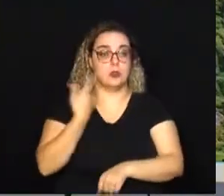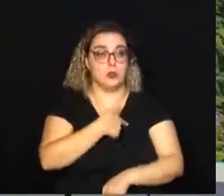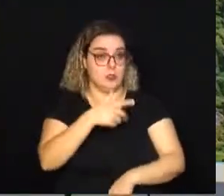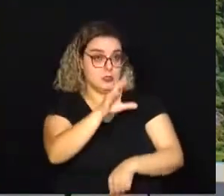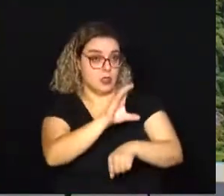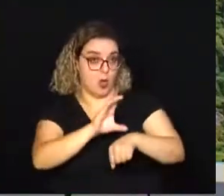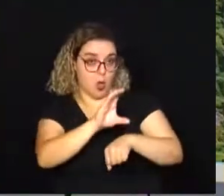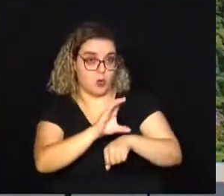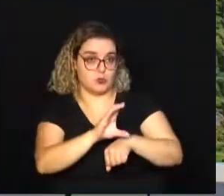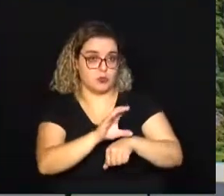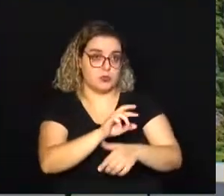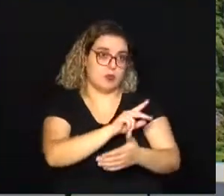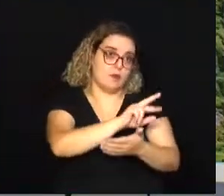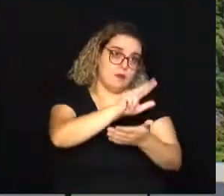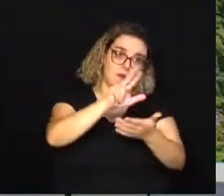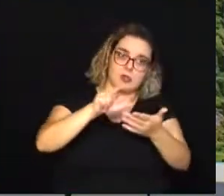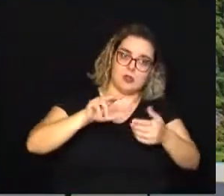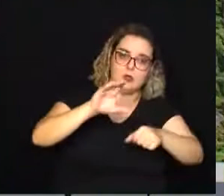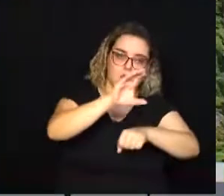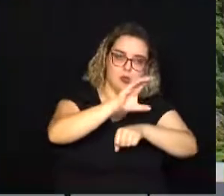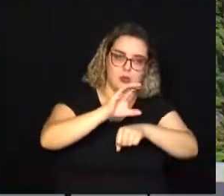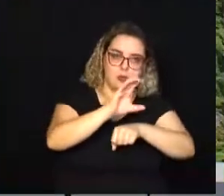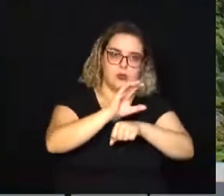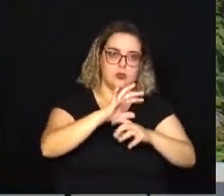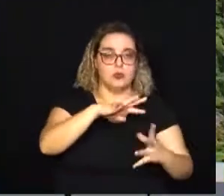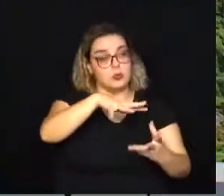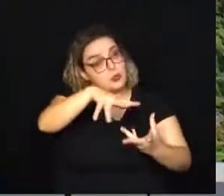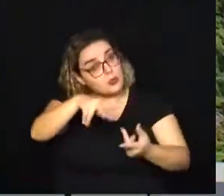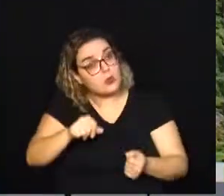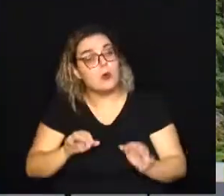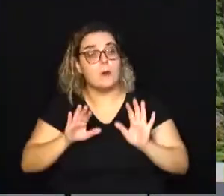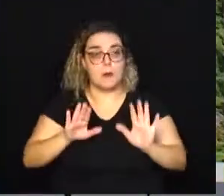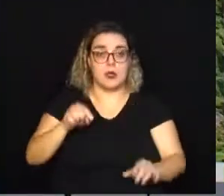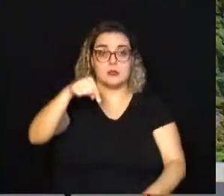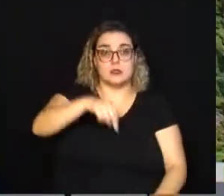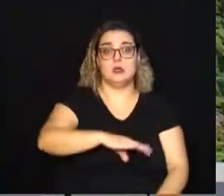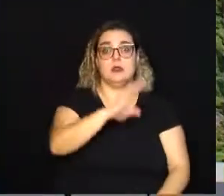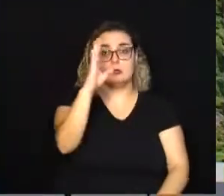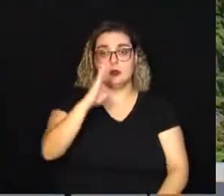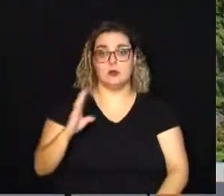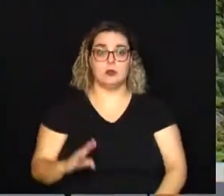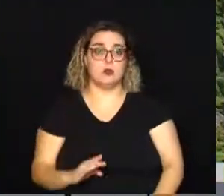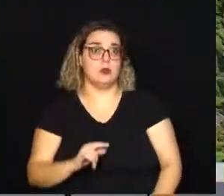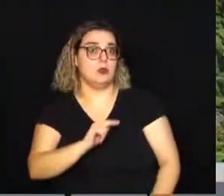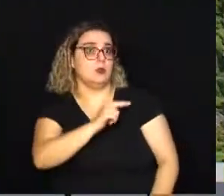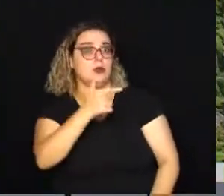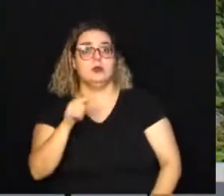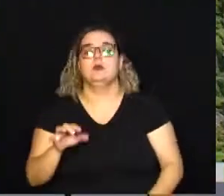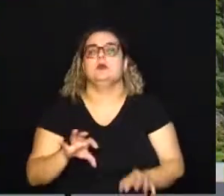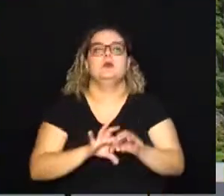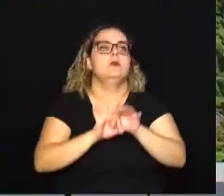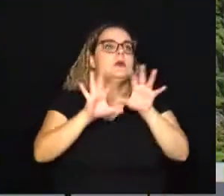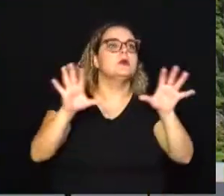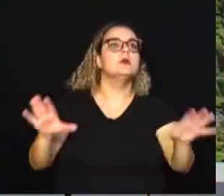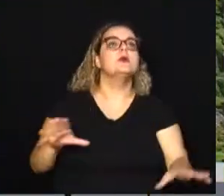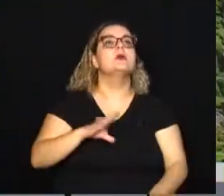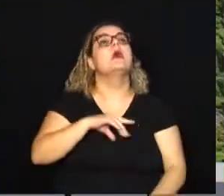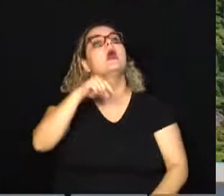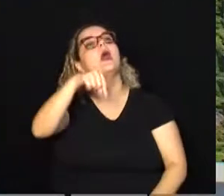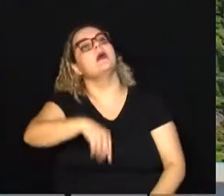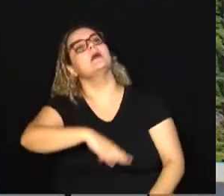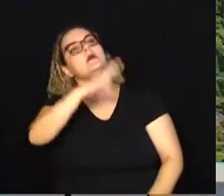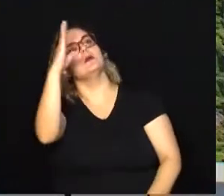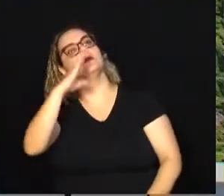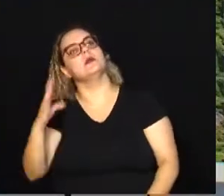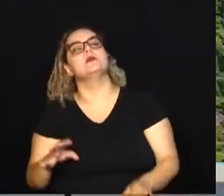tem várias outras constituições, né, no mundo aí, mas nenhuma aponta autonomia aos municípios. Mas a Constituição brasileira, ela